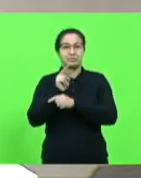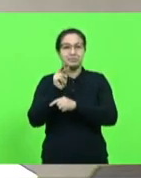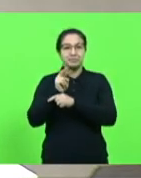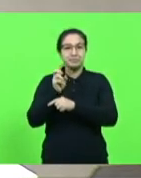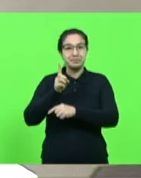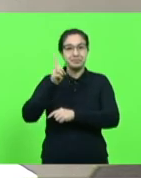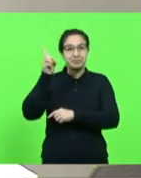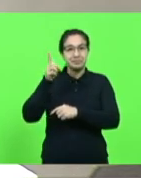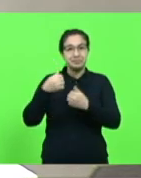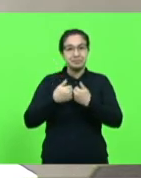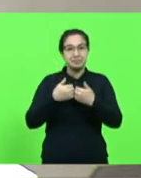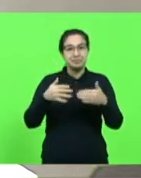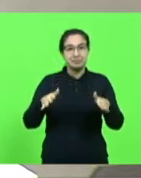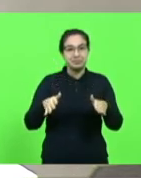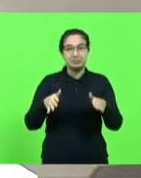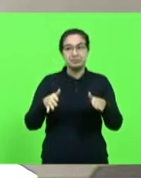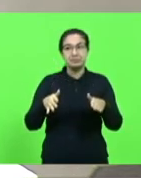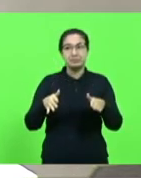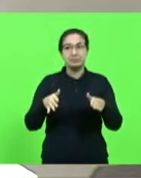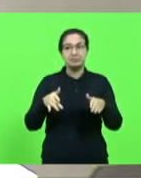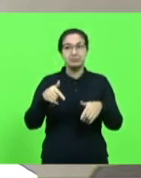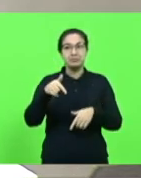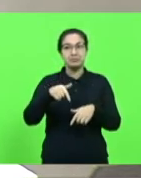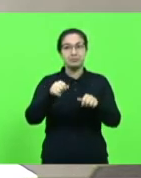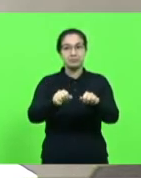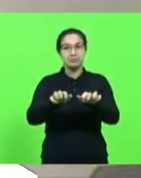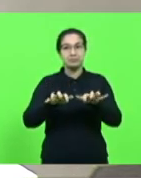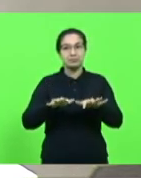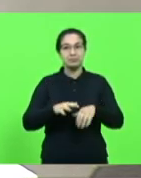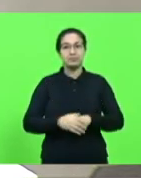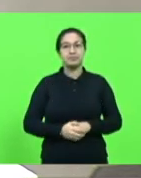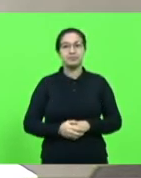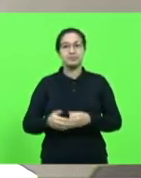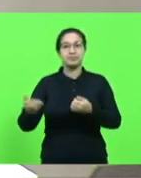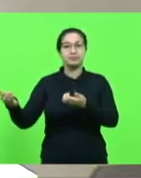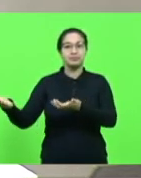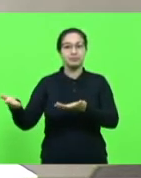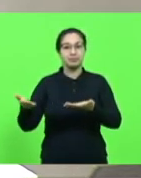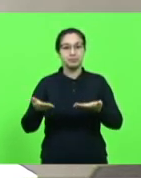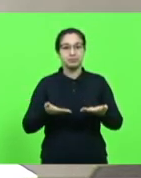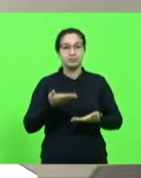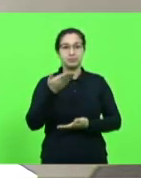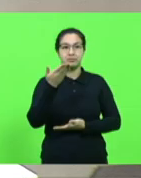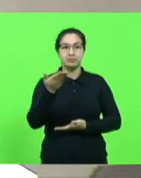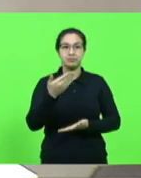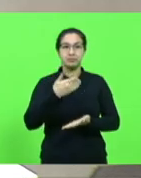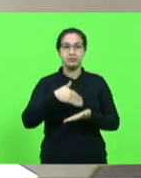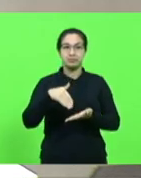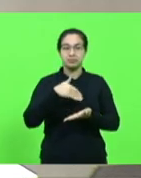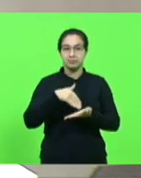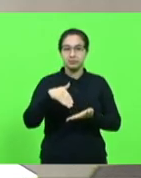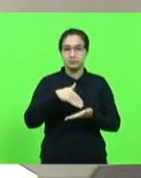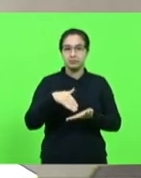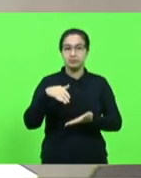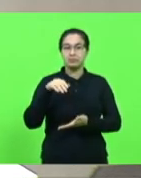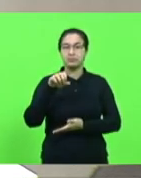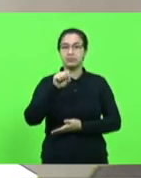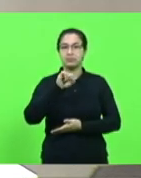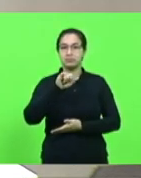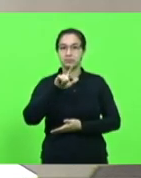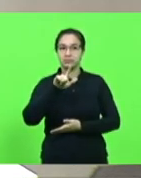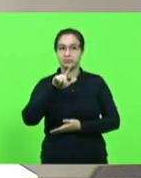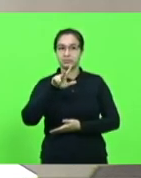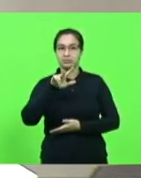declaro aberta a presente sessão. Eu convido o senhor secretário ad hoc, Silvio Drevic, que